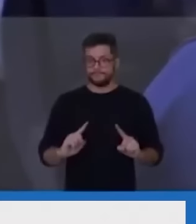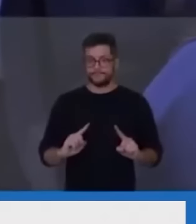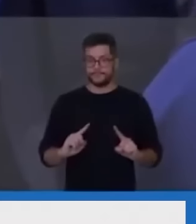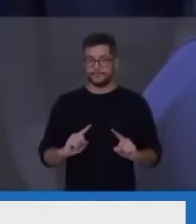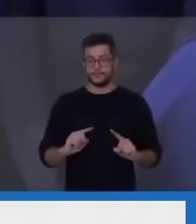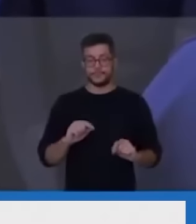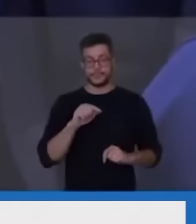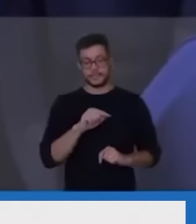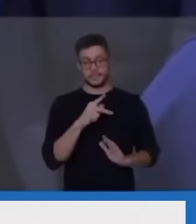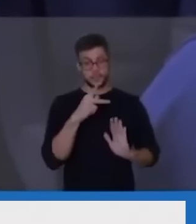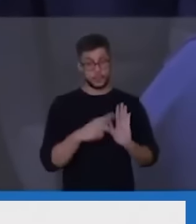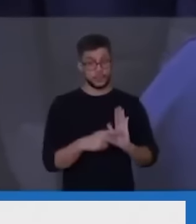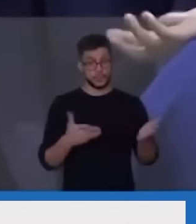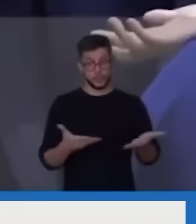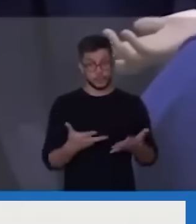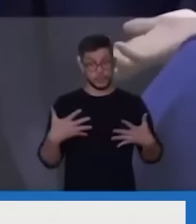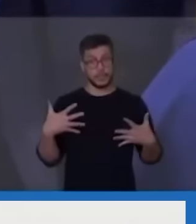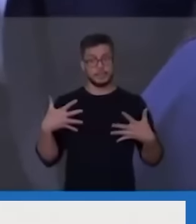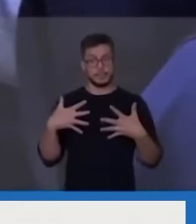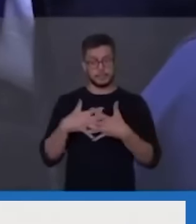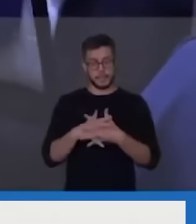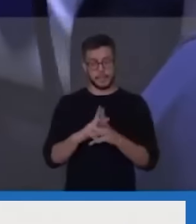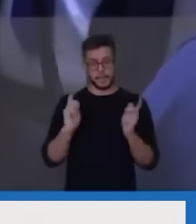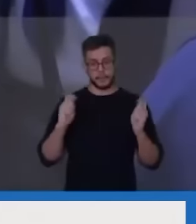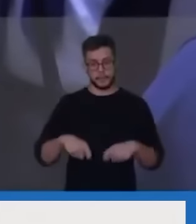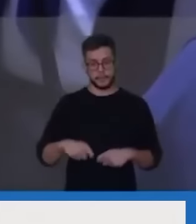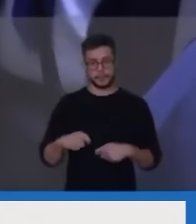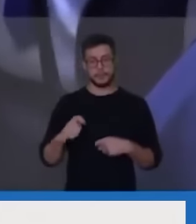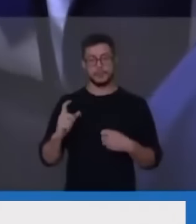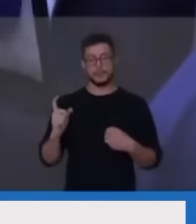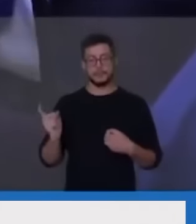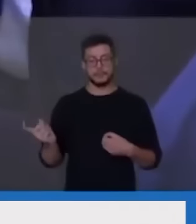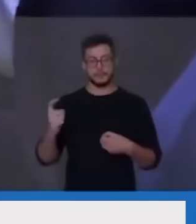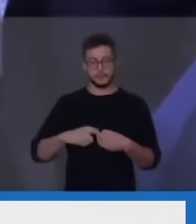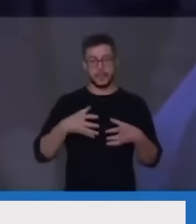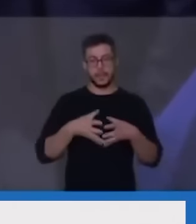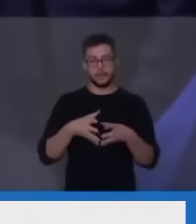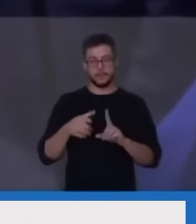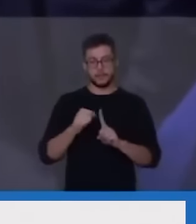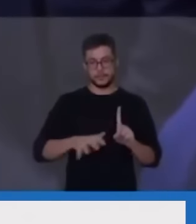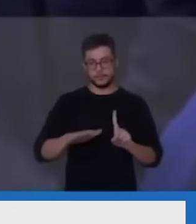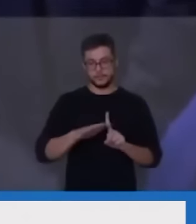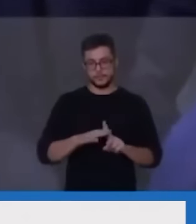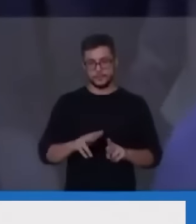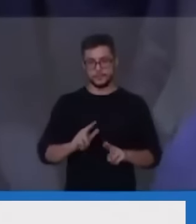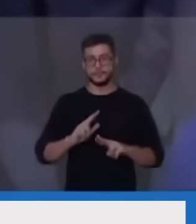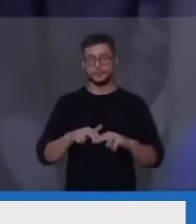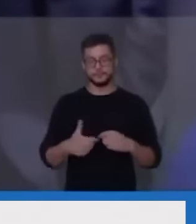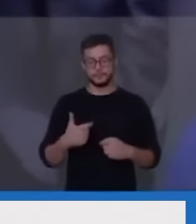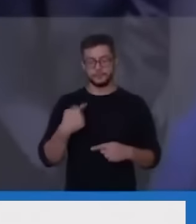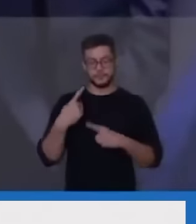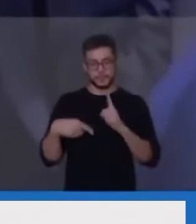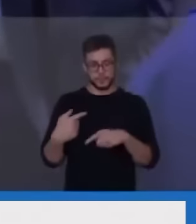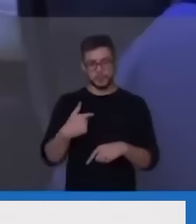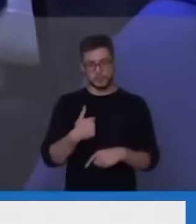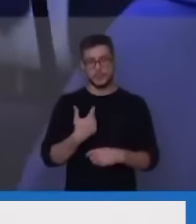projeto que foi aprovado hoje piora o sistema de ressocialização. E por isso que eu, na minha oportunidade, falei que vou apresentar o